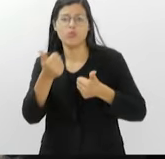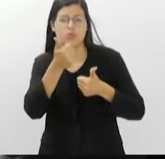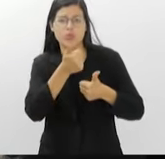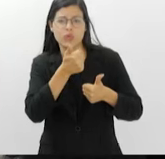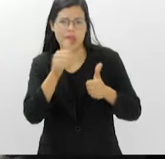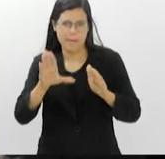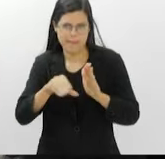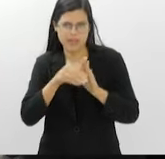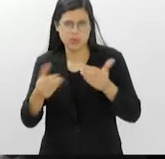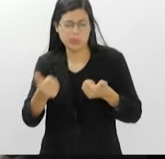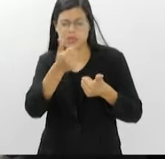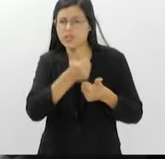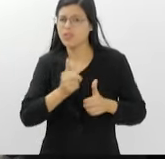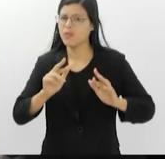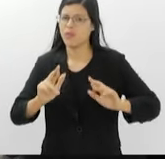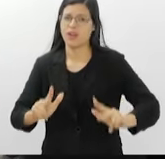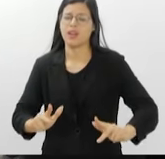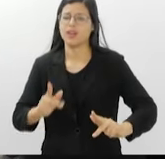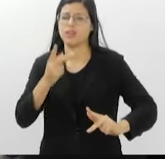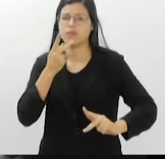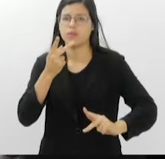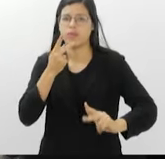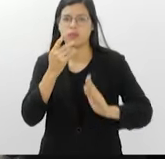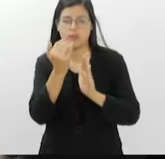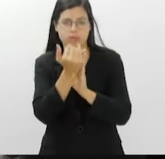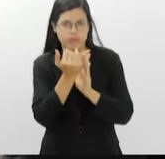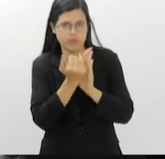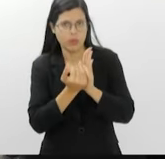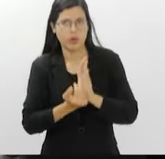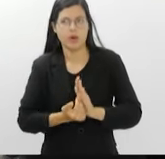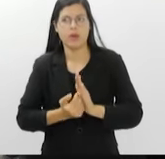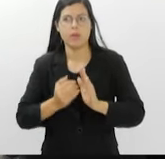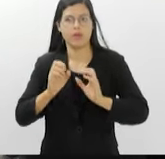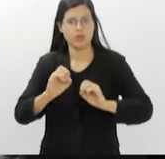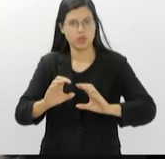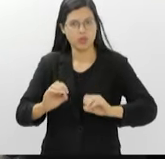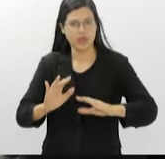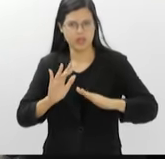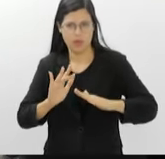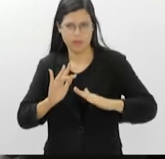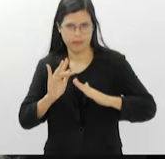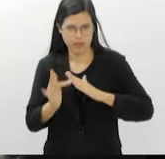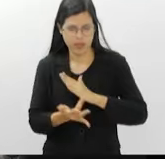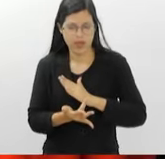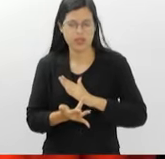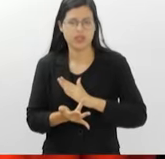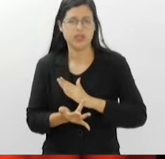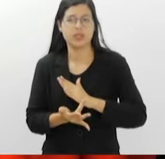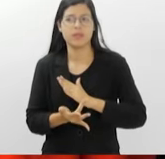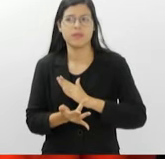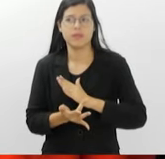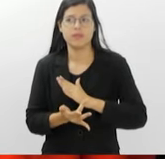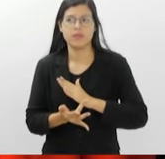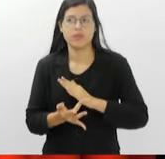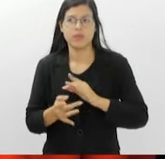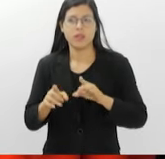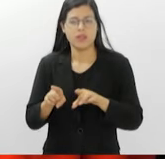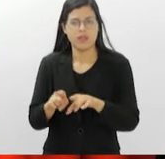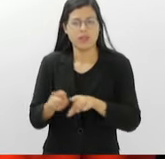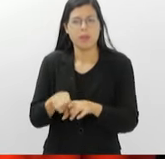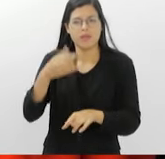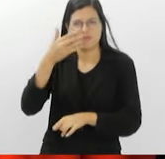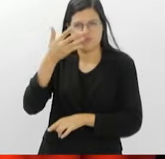diferente. O substitutivo diz que o programa de educação mediática e discurso de ordem nas escolas,